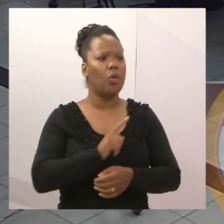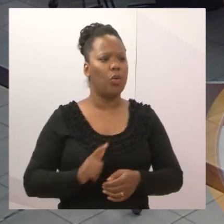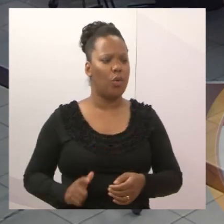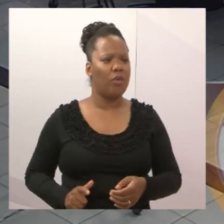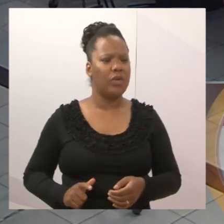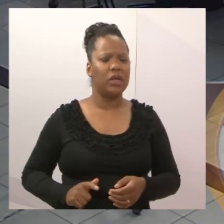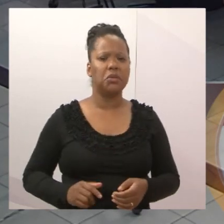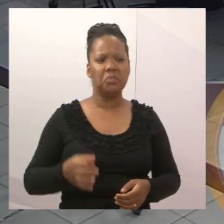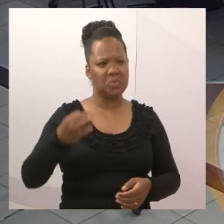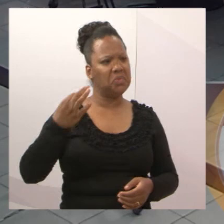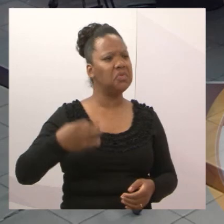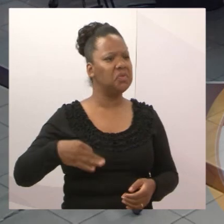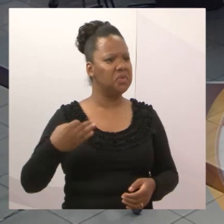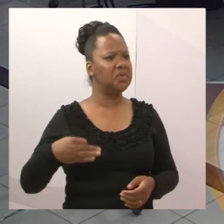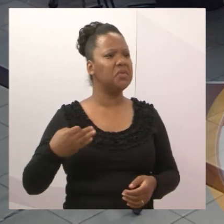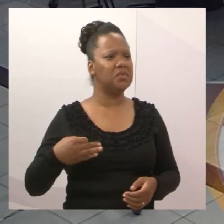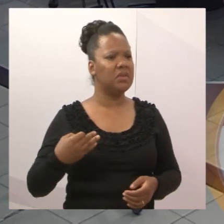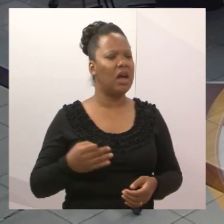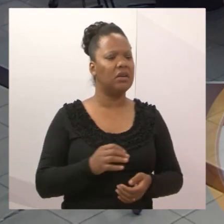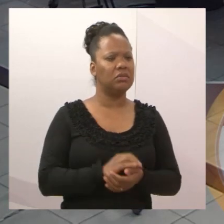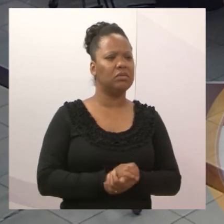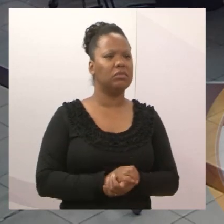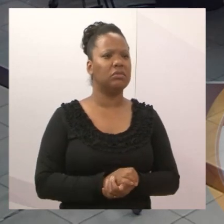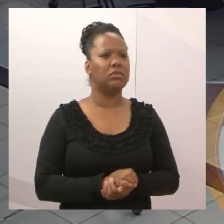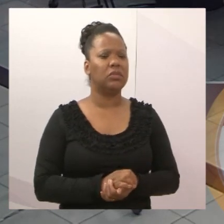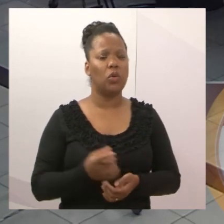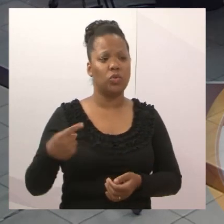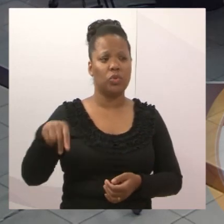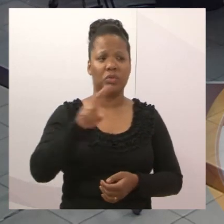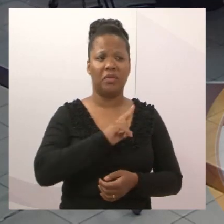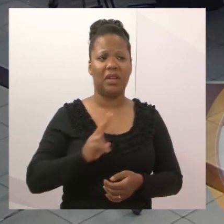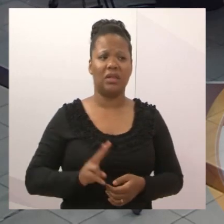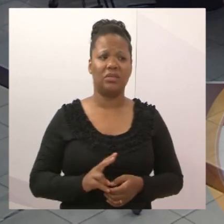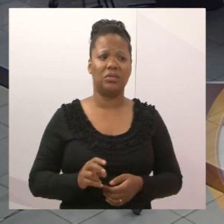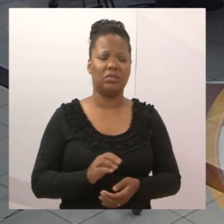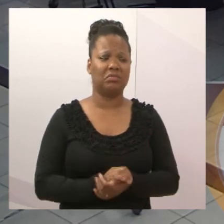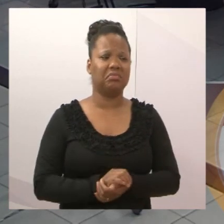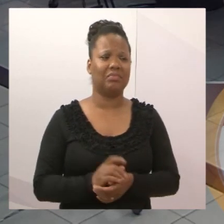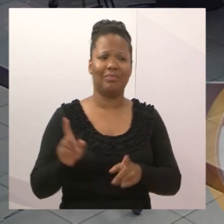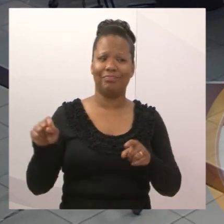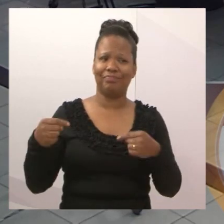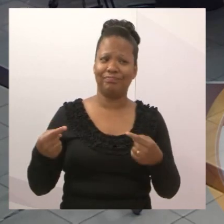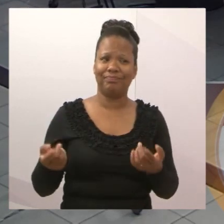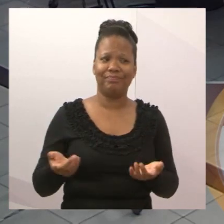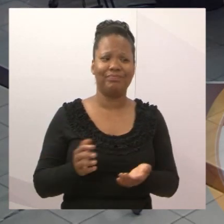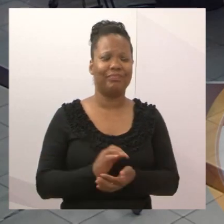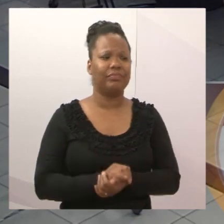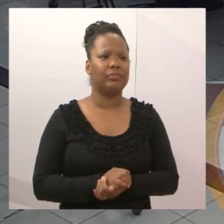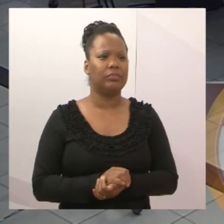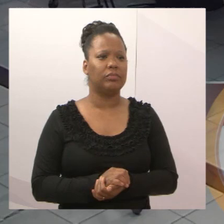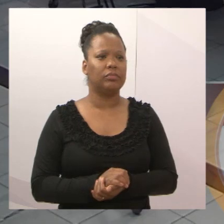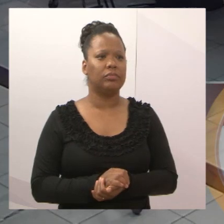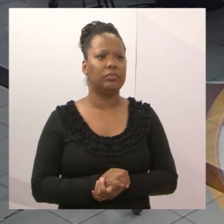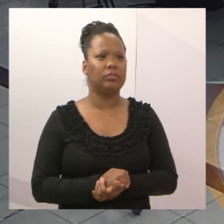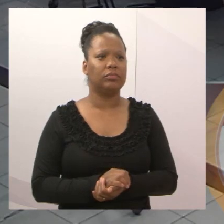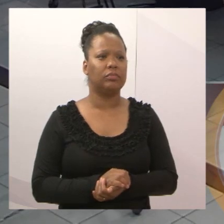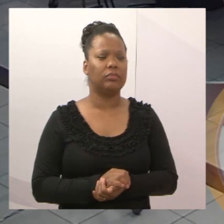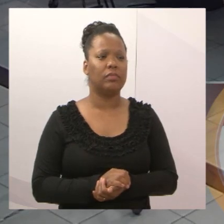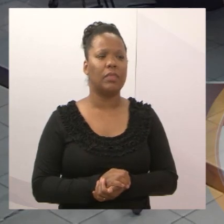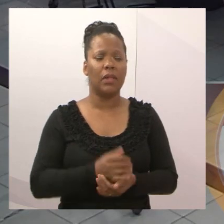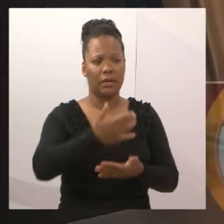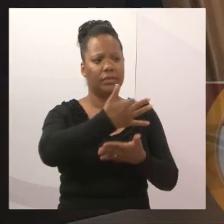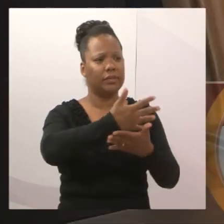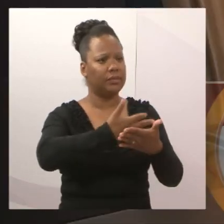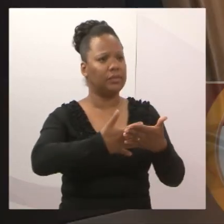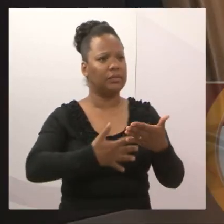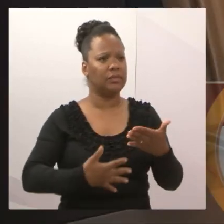prudência maior. Isso foi crítica de vários vereadores, inclusive nós, oposição, que às vezes você coloca certas